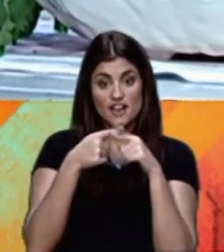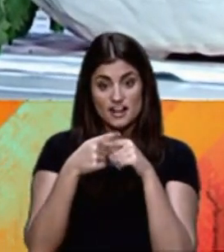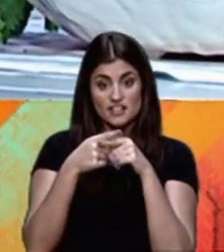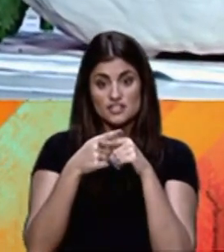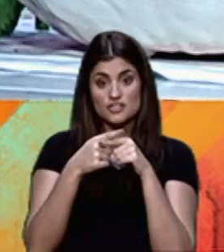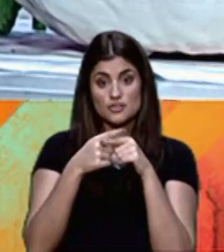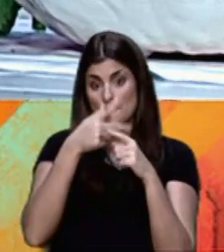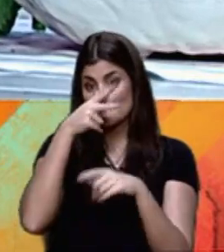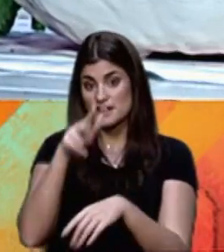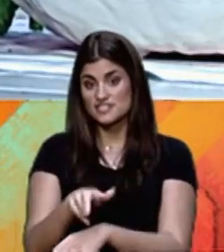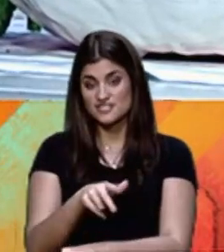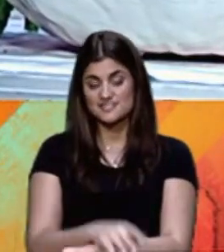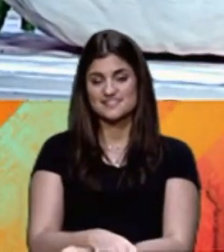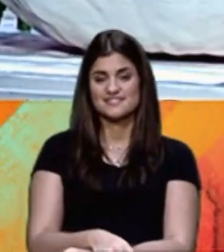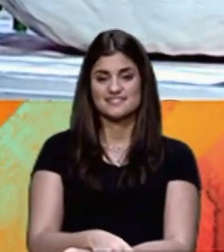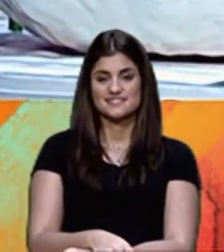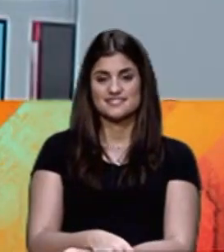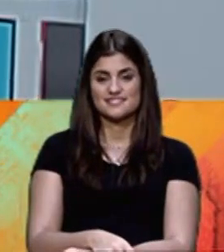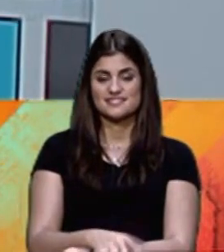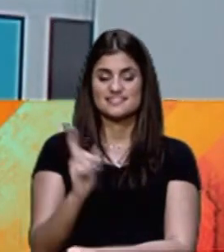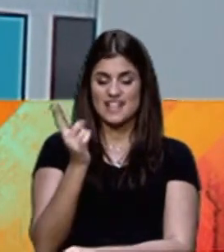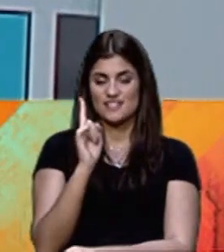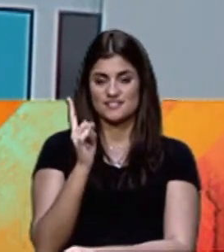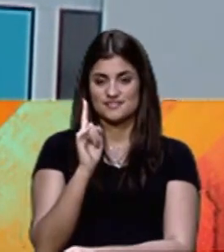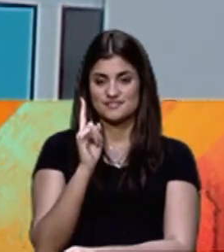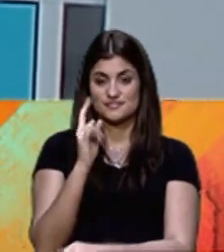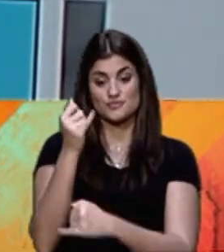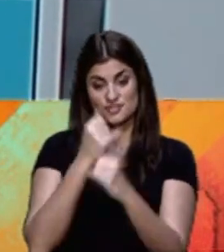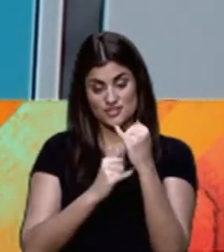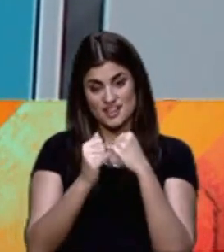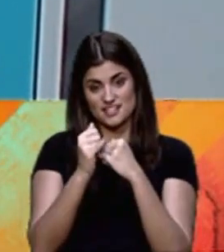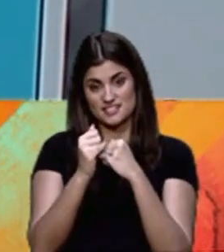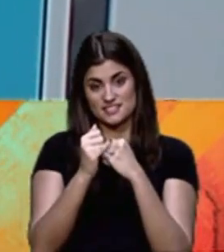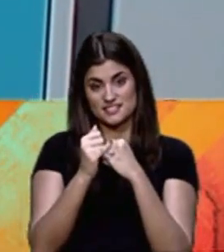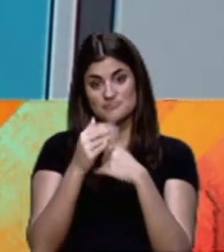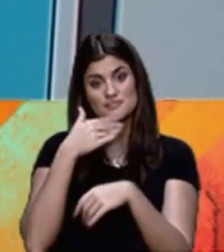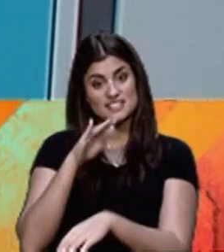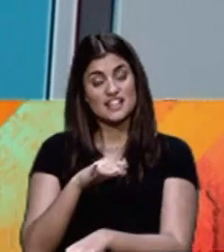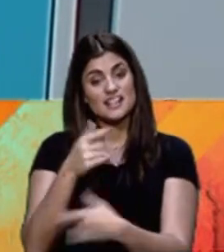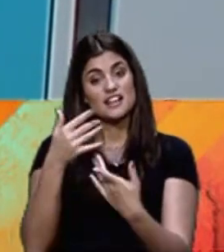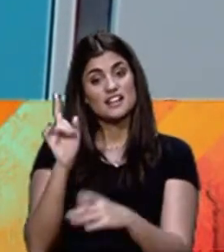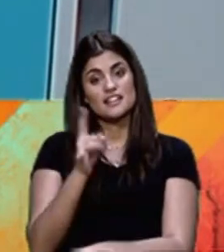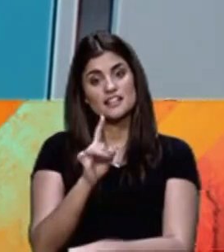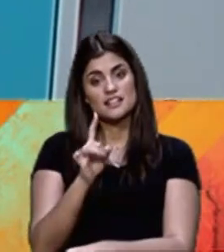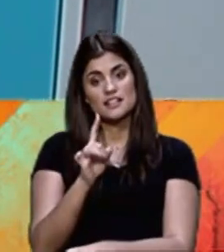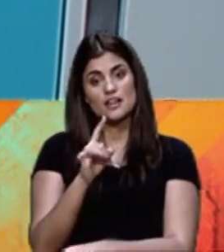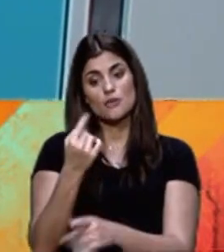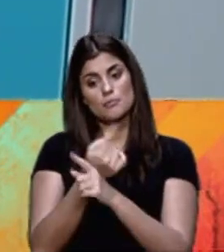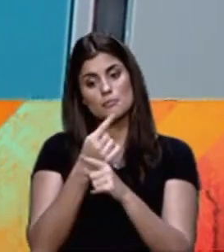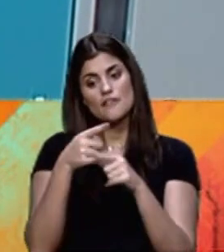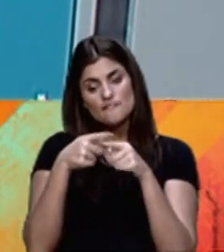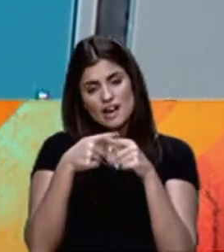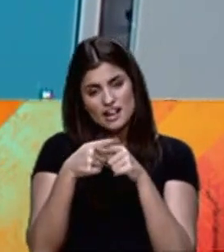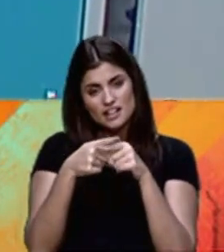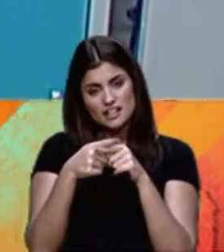não prestam. Não, é que... não, e, mas, é para Sónia, tocar. O engraçado é que uma faca que não corte bem é a